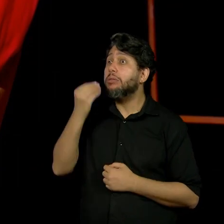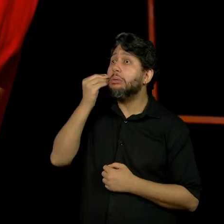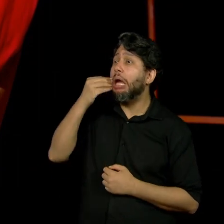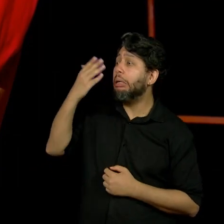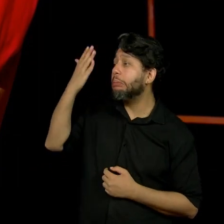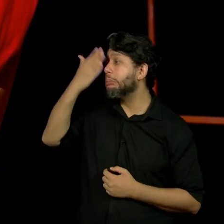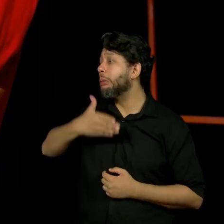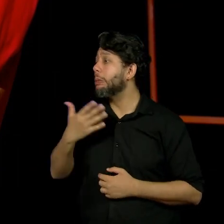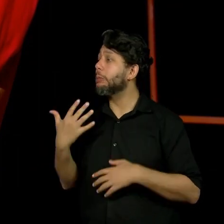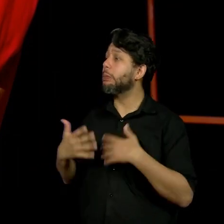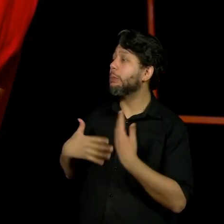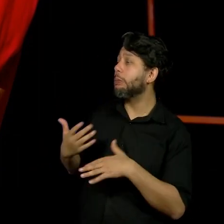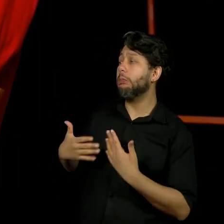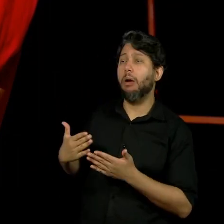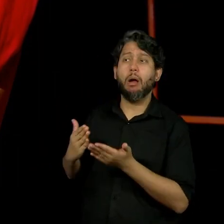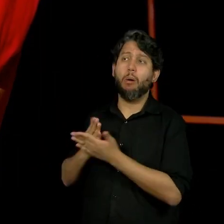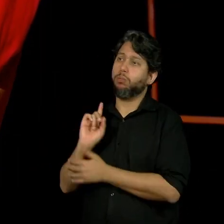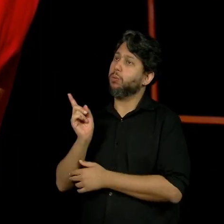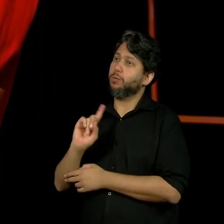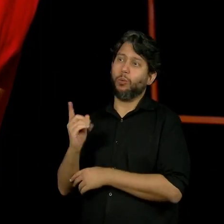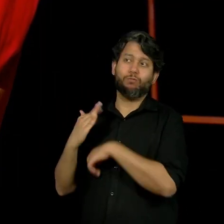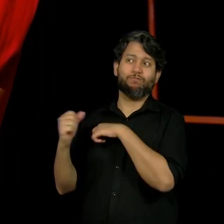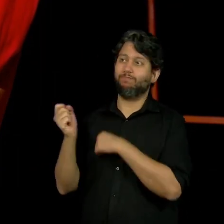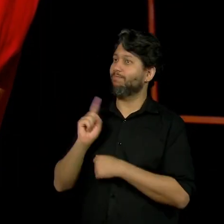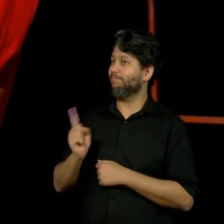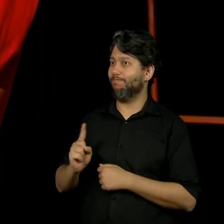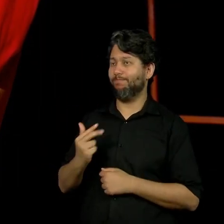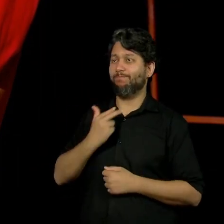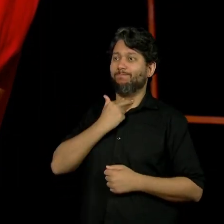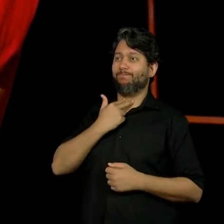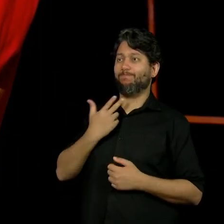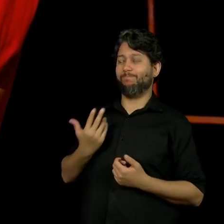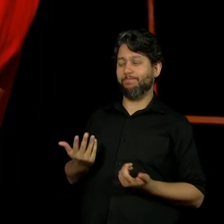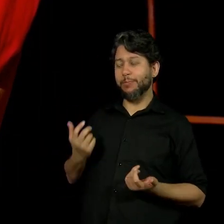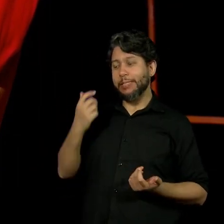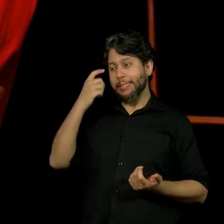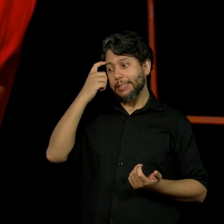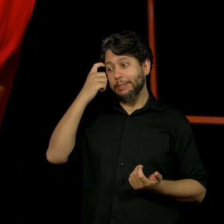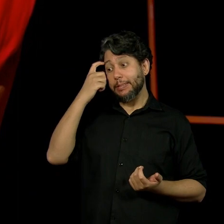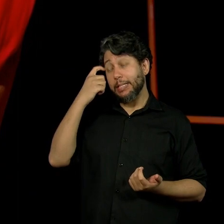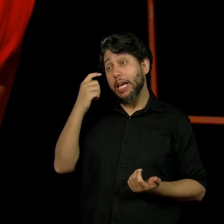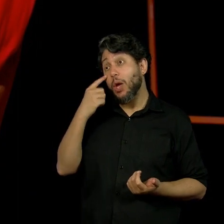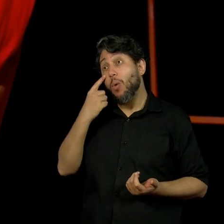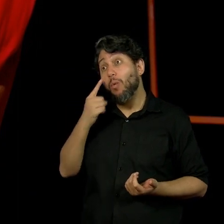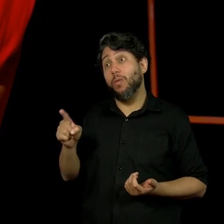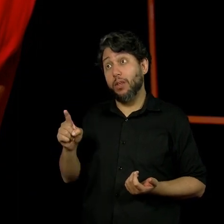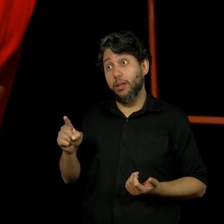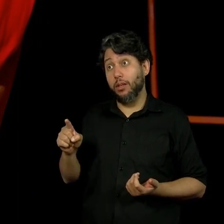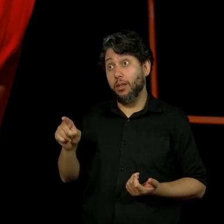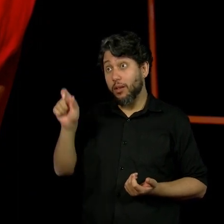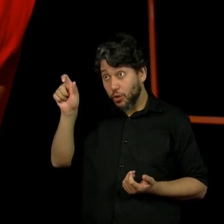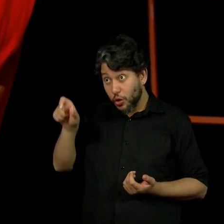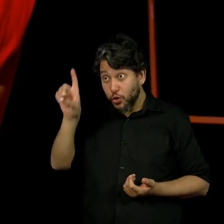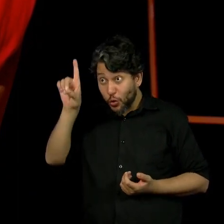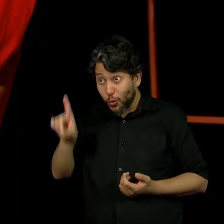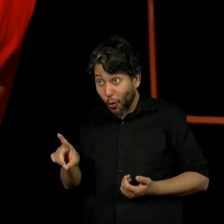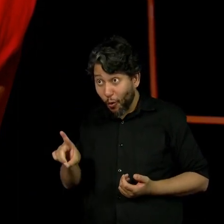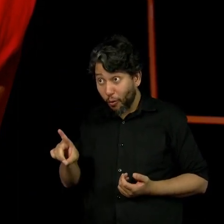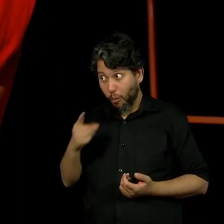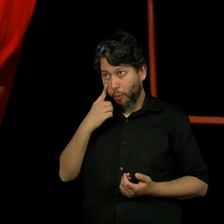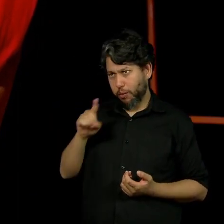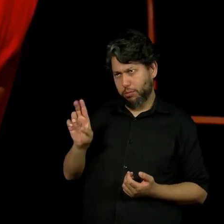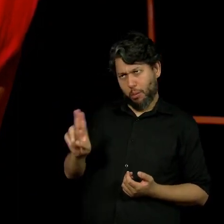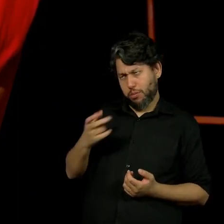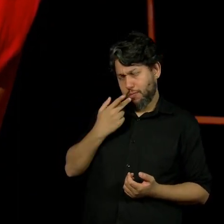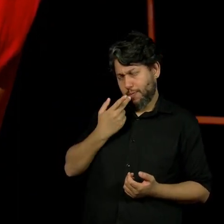Bandeirantes e tal, e não fui admitido. E eu ouvi o assessor do diretor da época, que não vou citar o